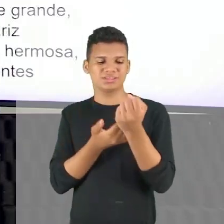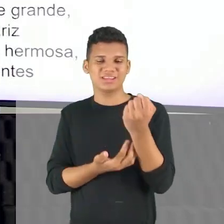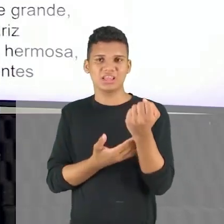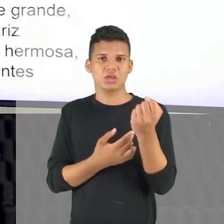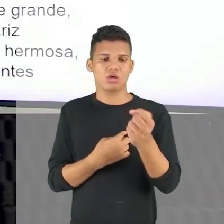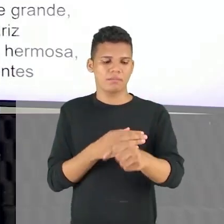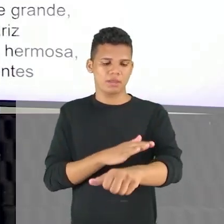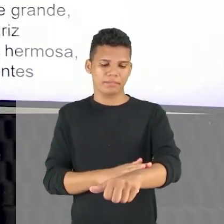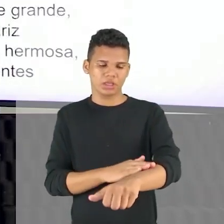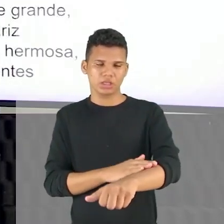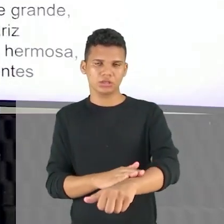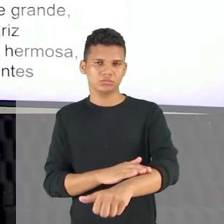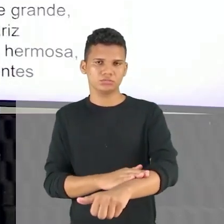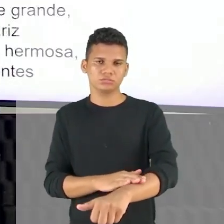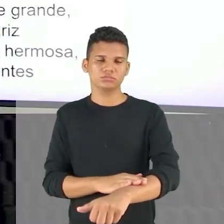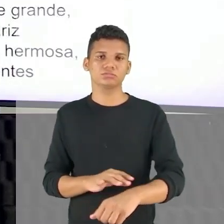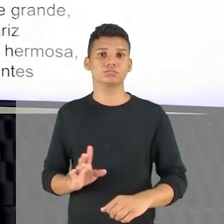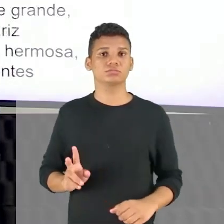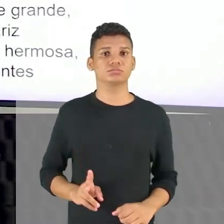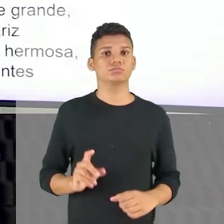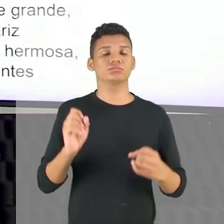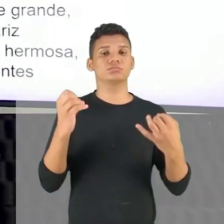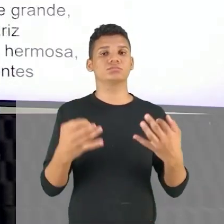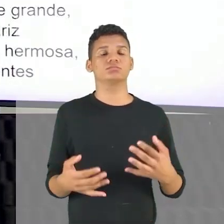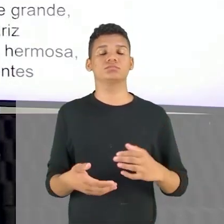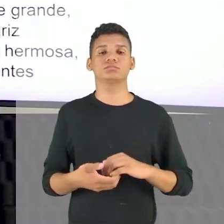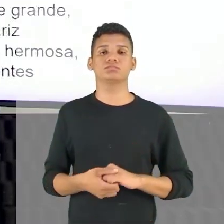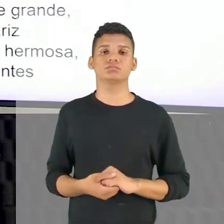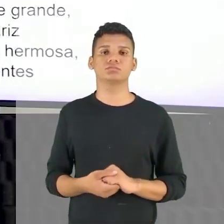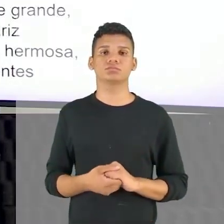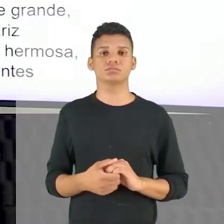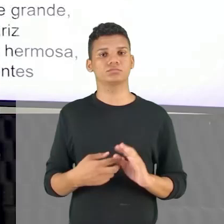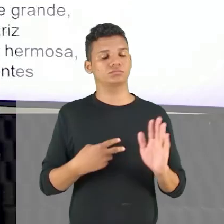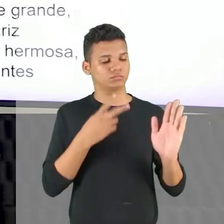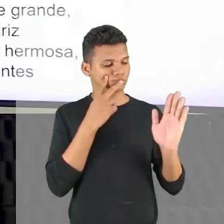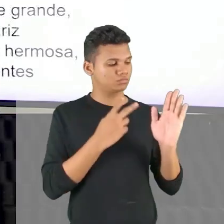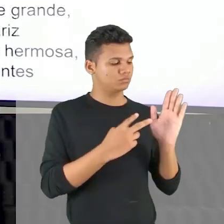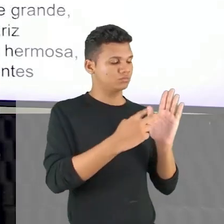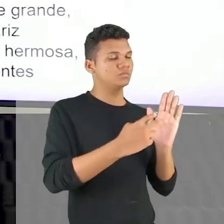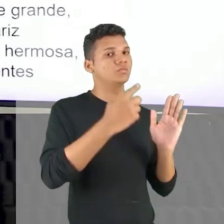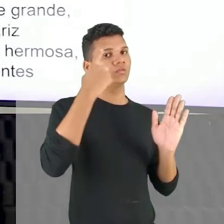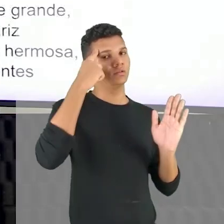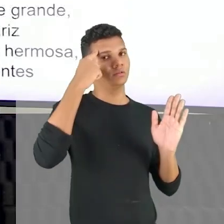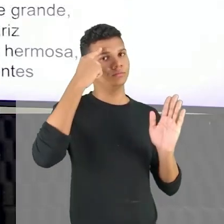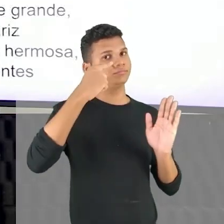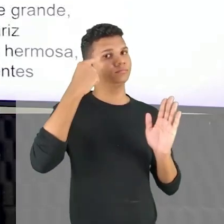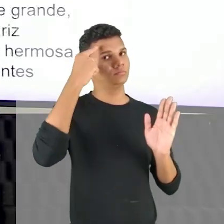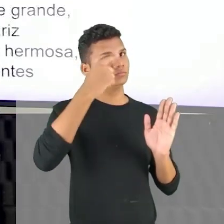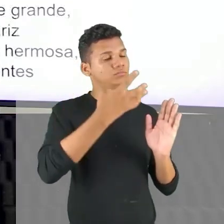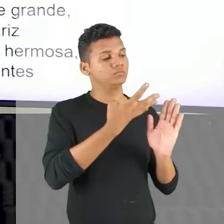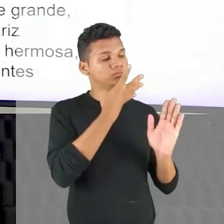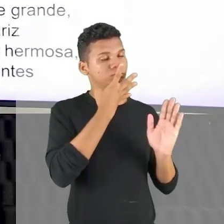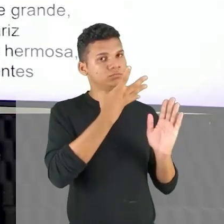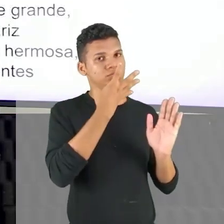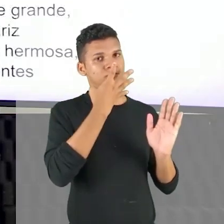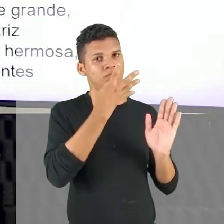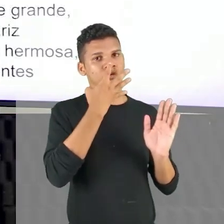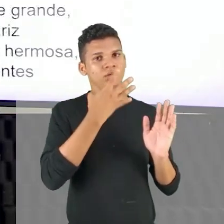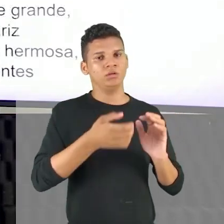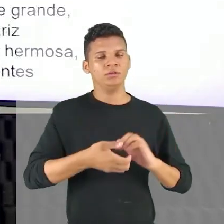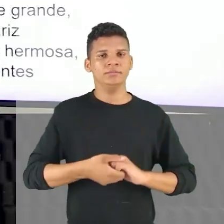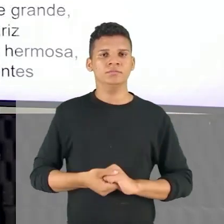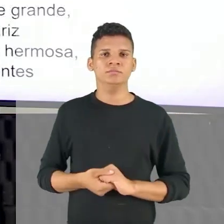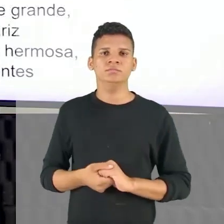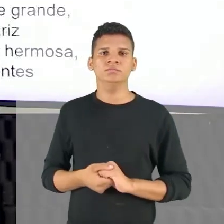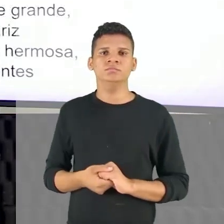pele. Aí continua. E me niego rotundamente a dejar de ser yo, a dejar